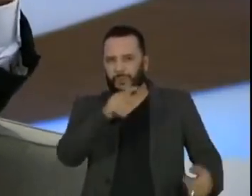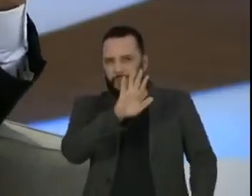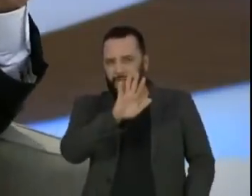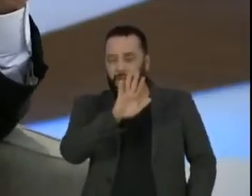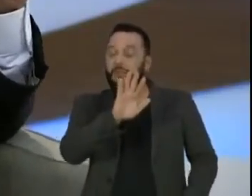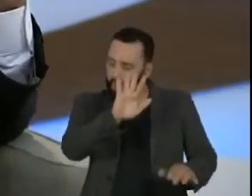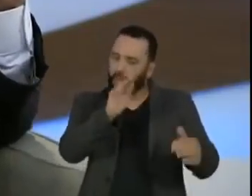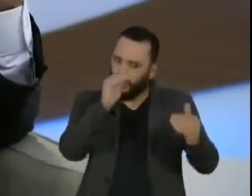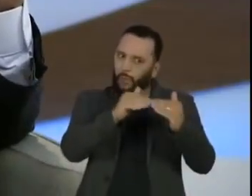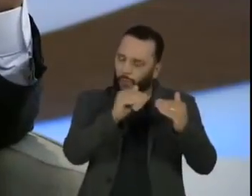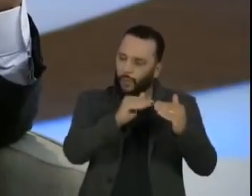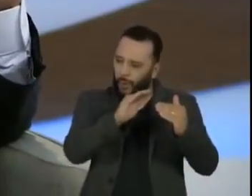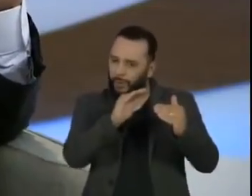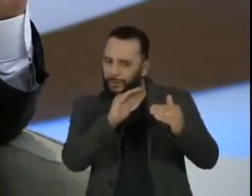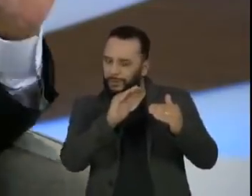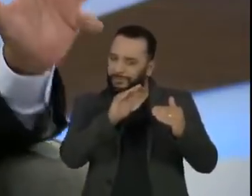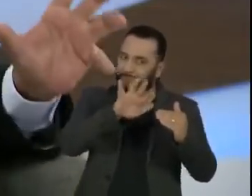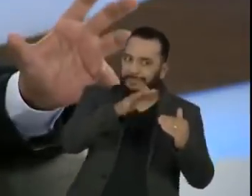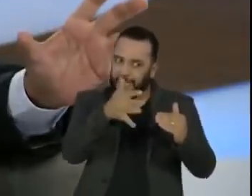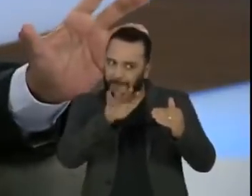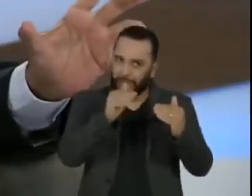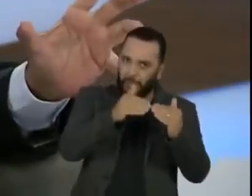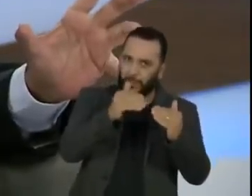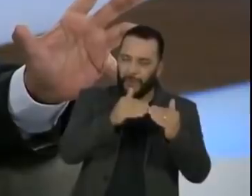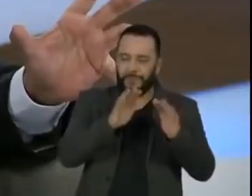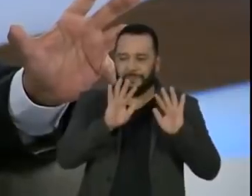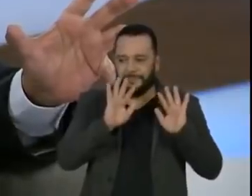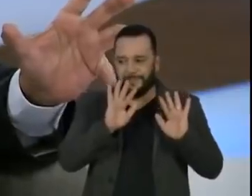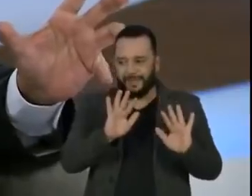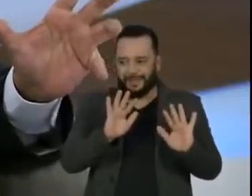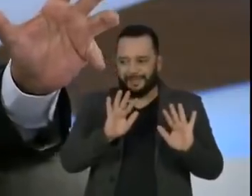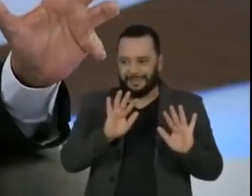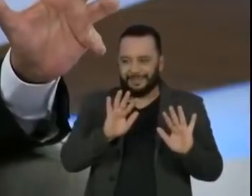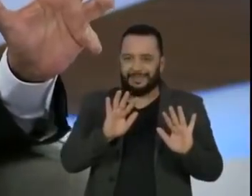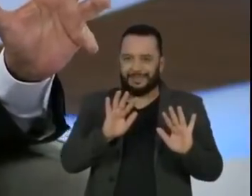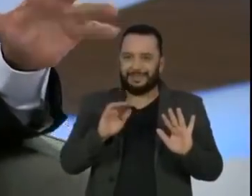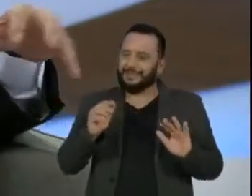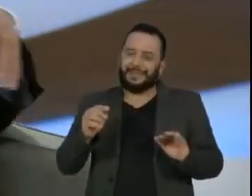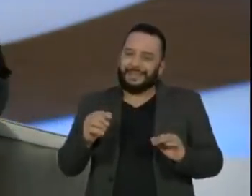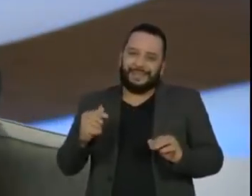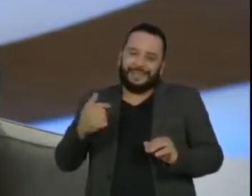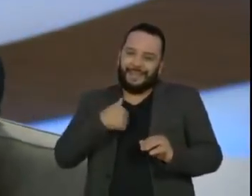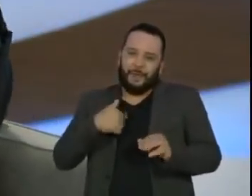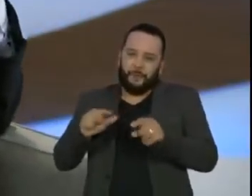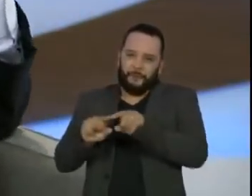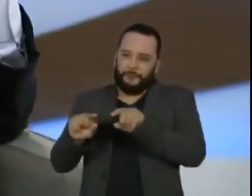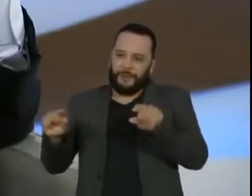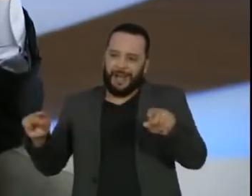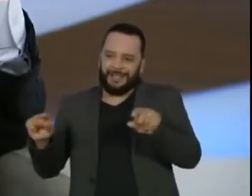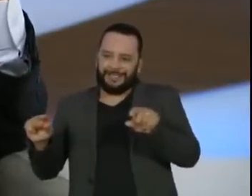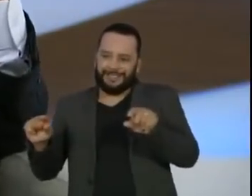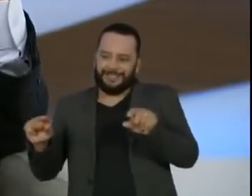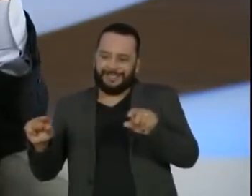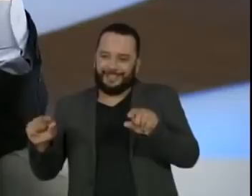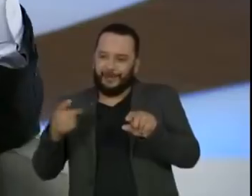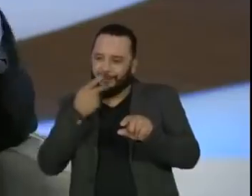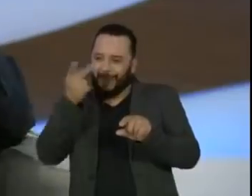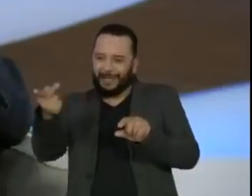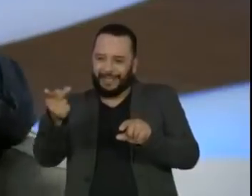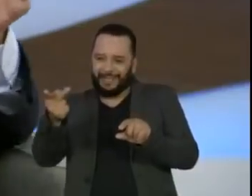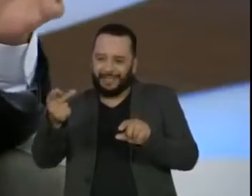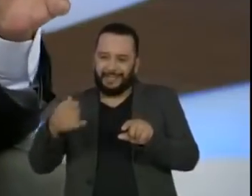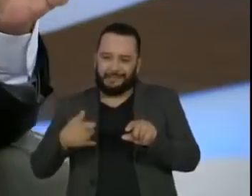concordo até certo ponto mais Juntar uma um jogo metafórico e uma previsão